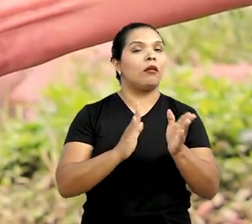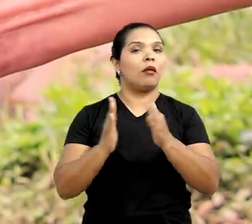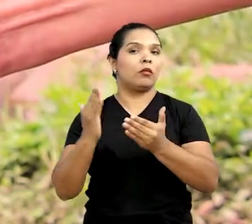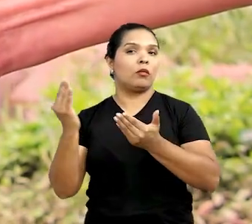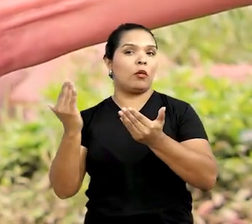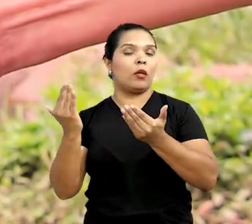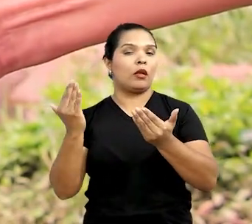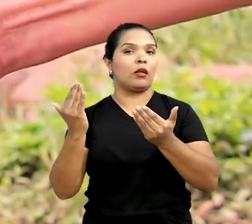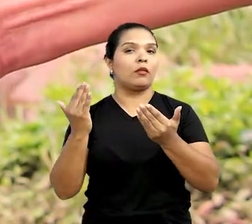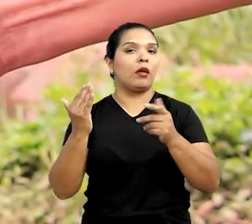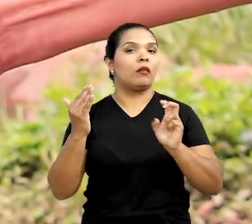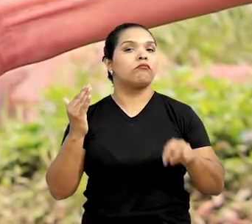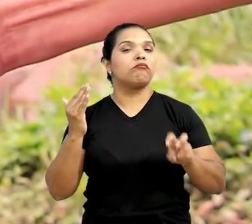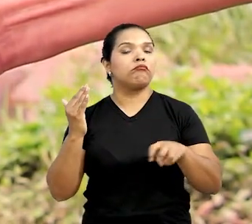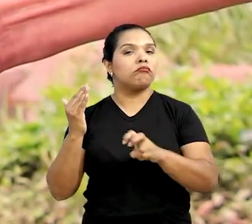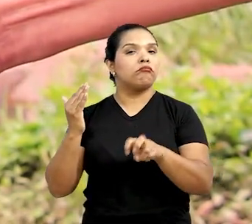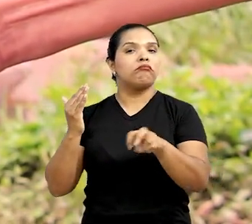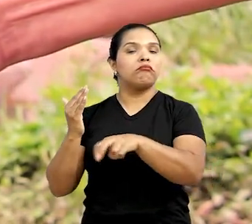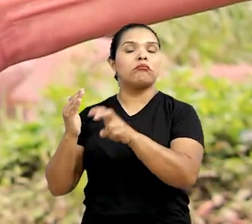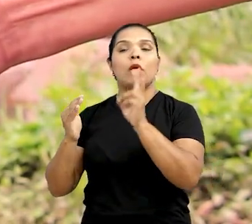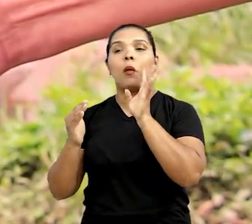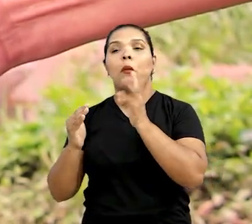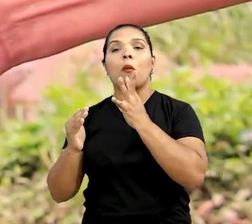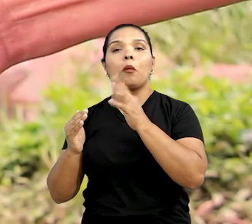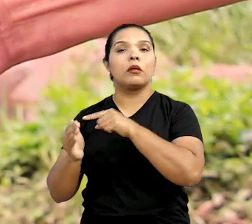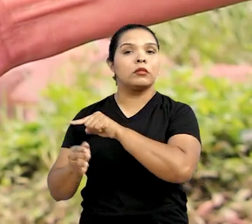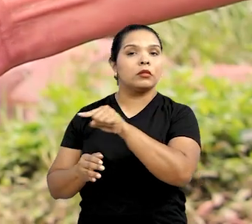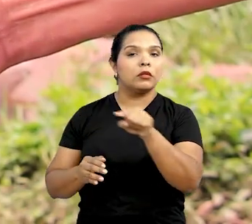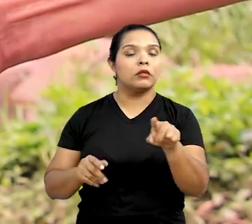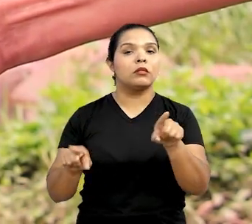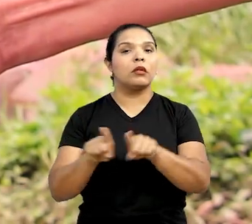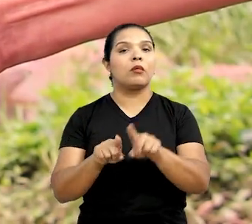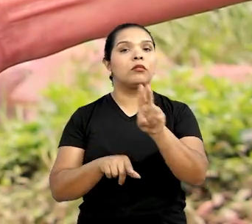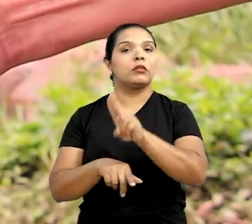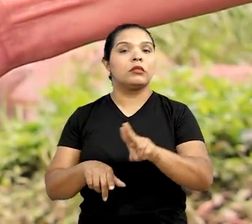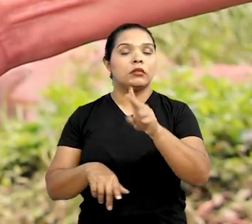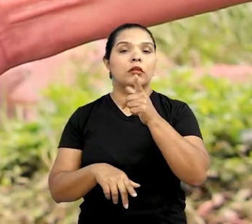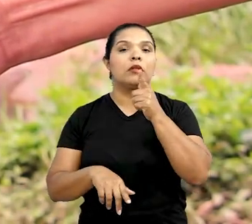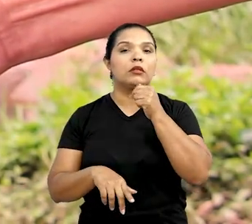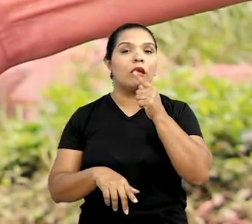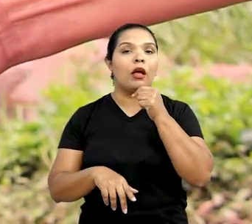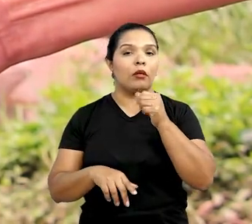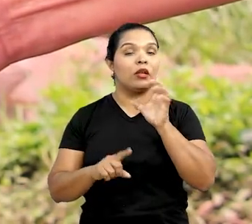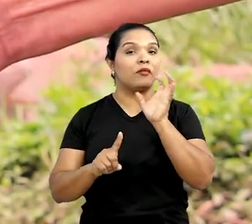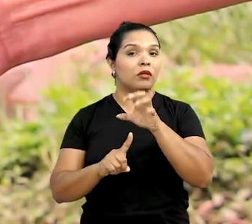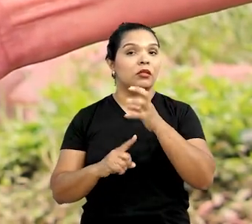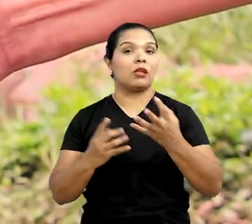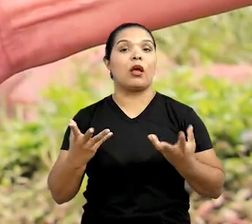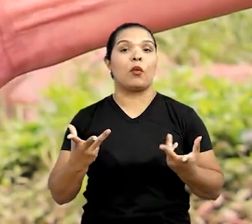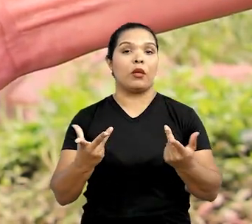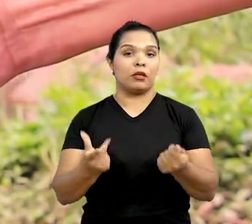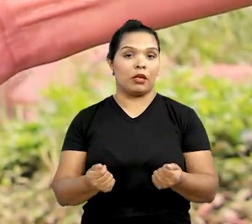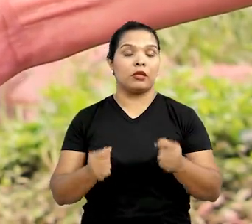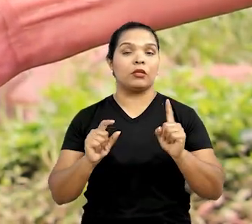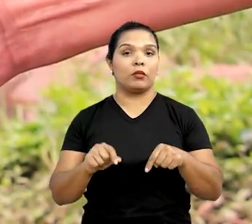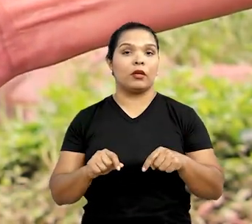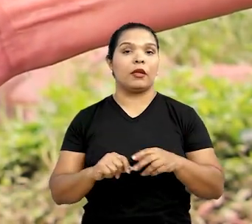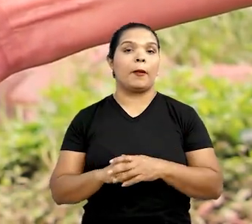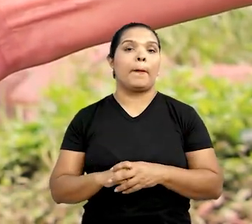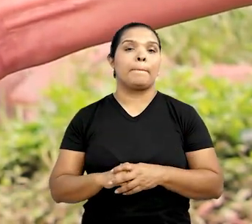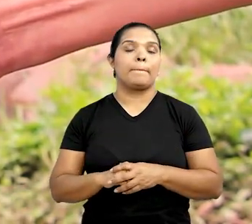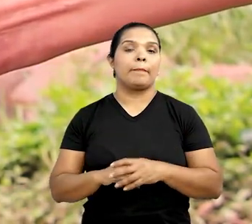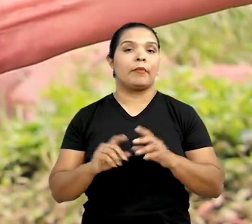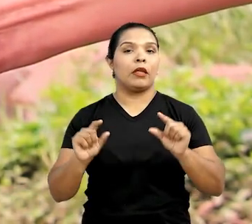peixe. Na medida que você vai descendo e também a utilização da água, isso influencia bastante na qualidade, a tendência é